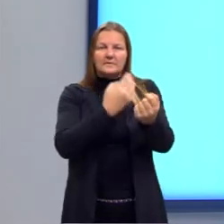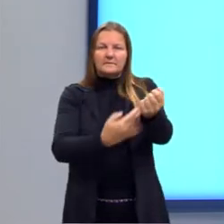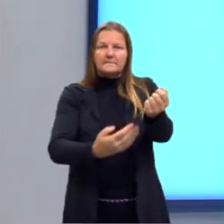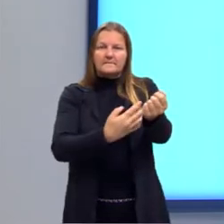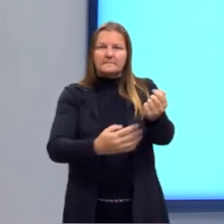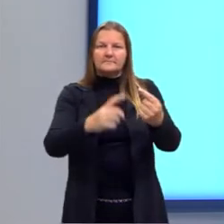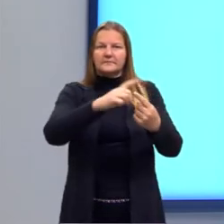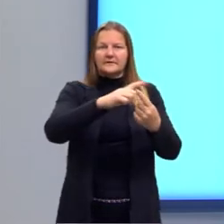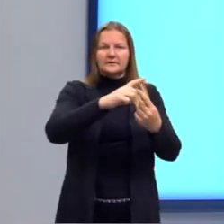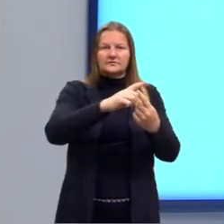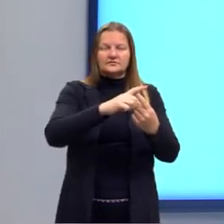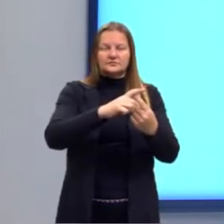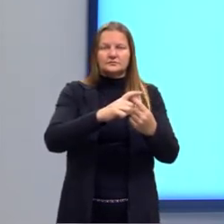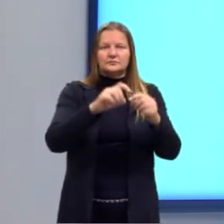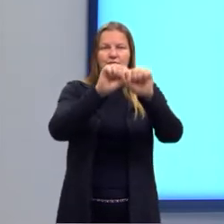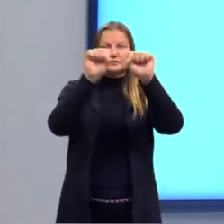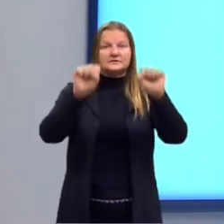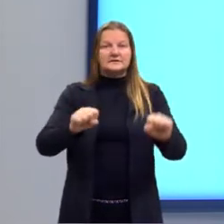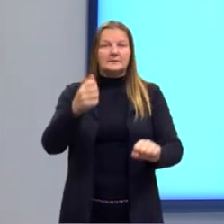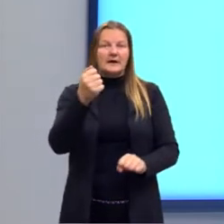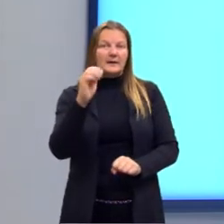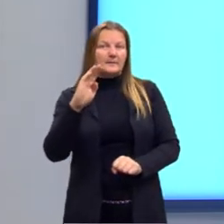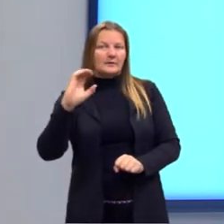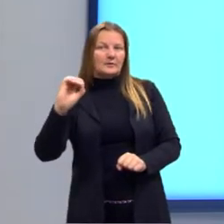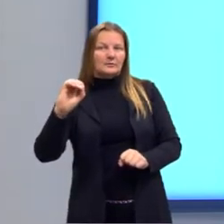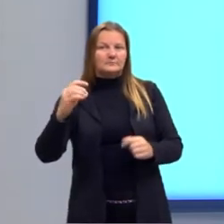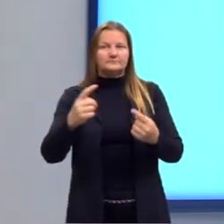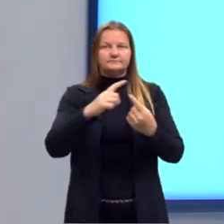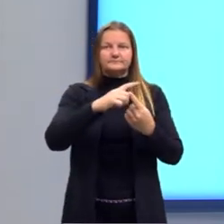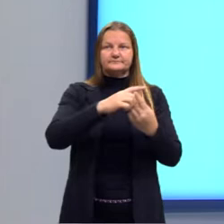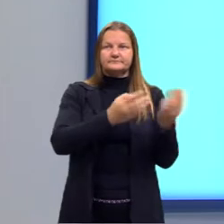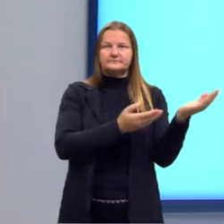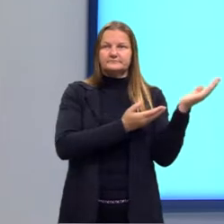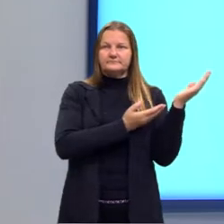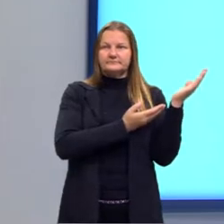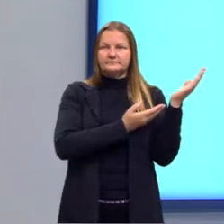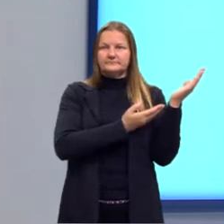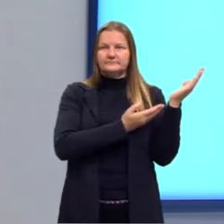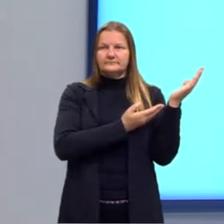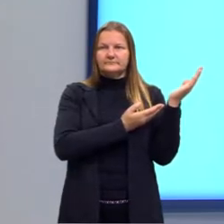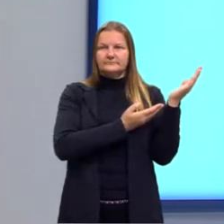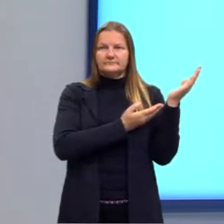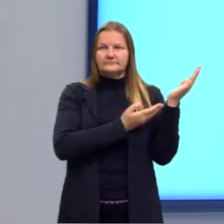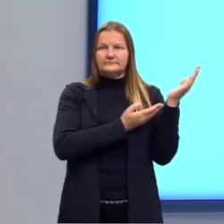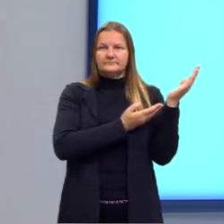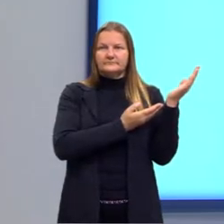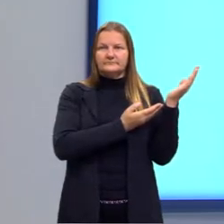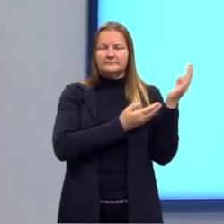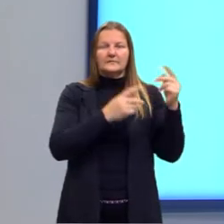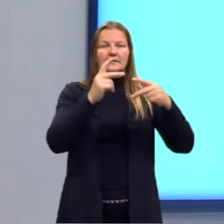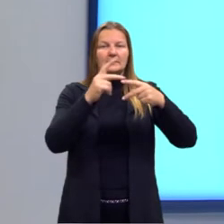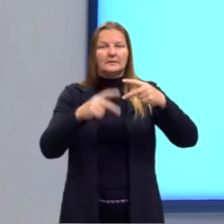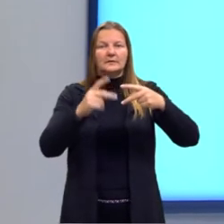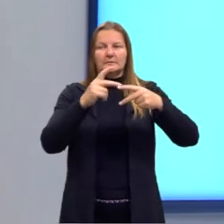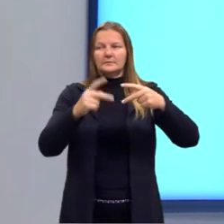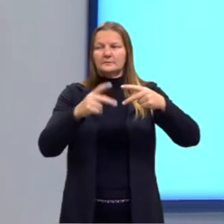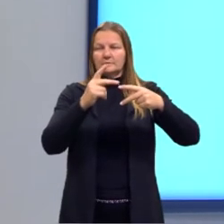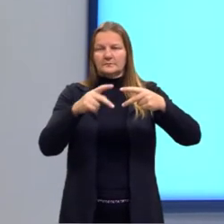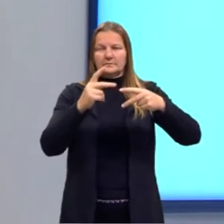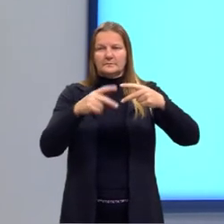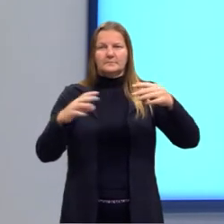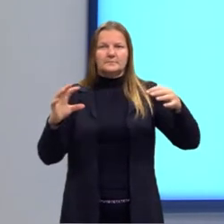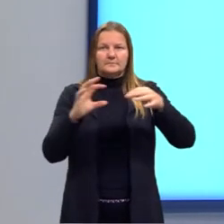os aglutinogênios tipo B que é o tipo sanguíneo B ó a proteínas aderidas ali